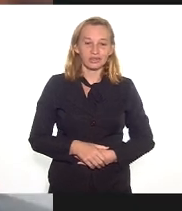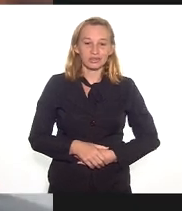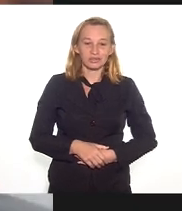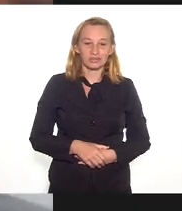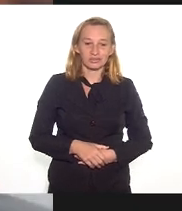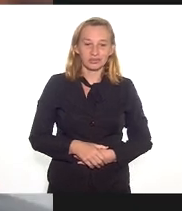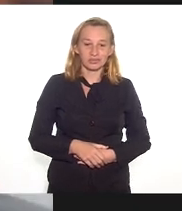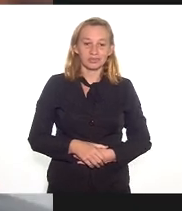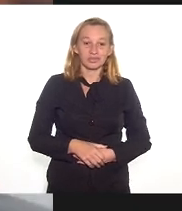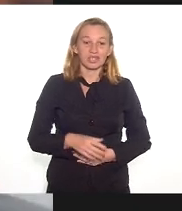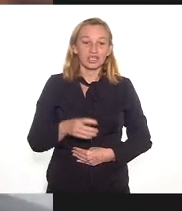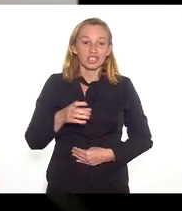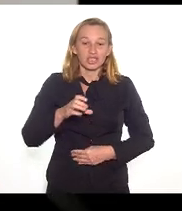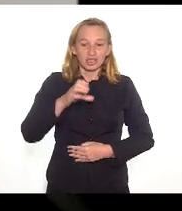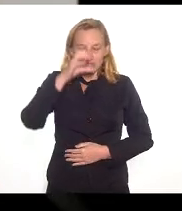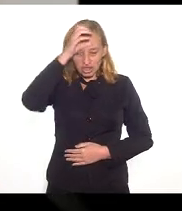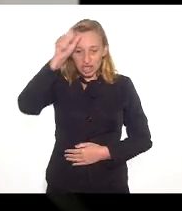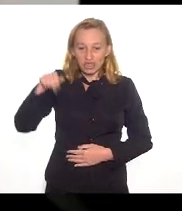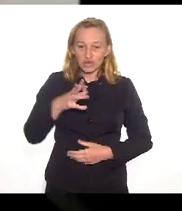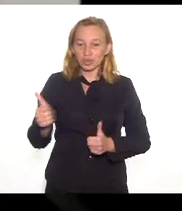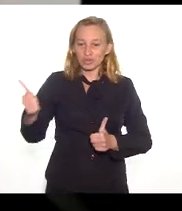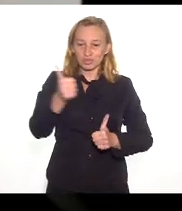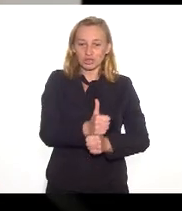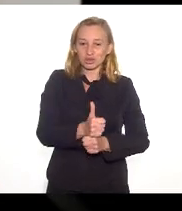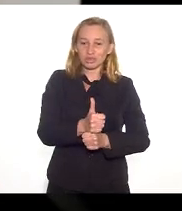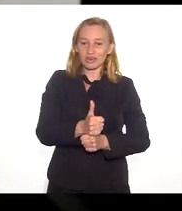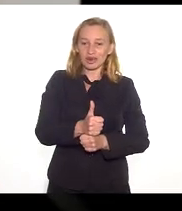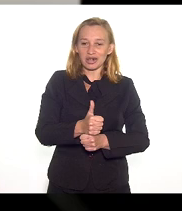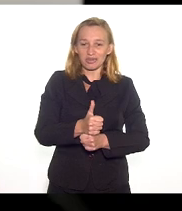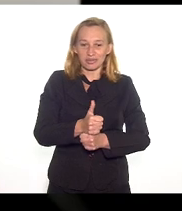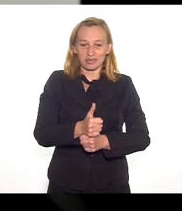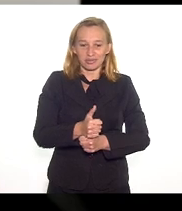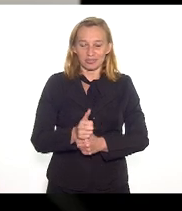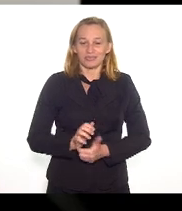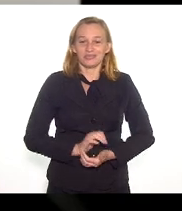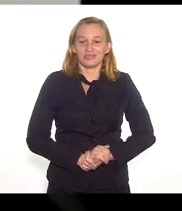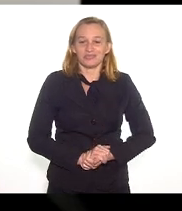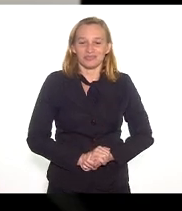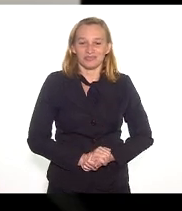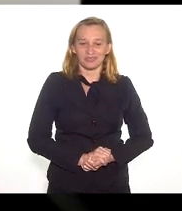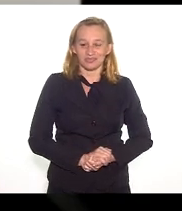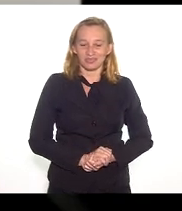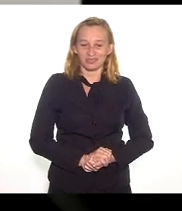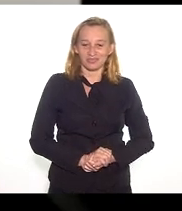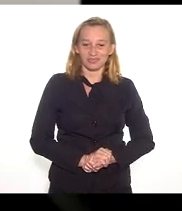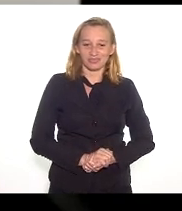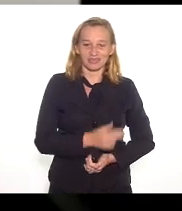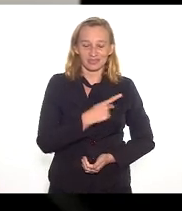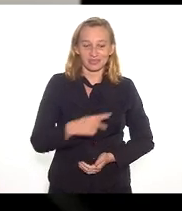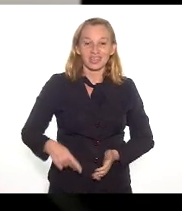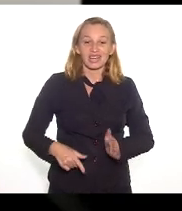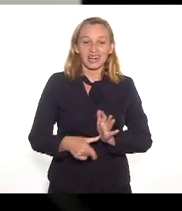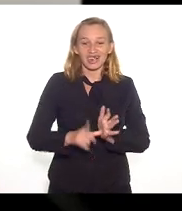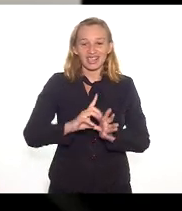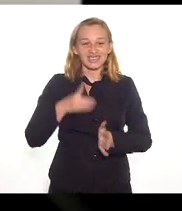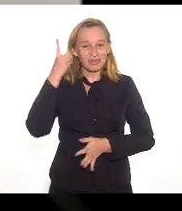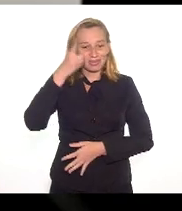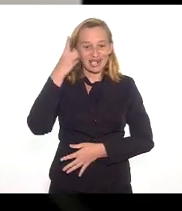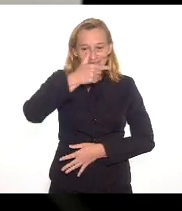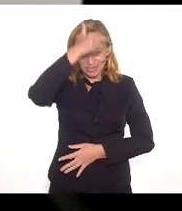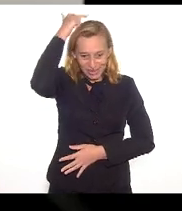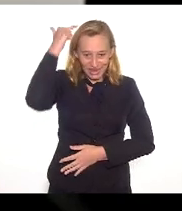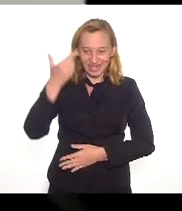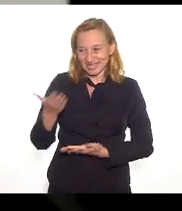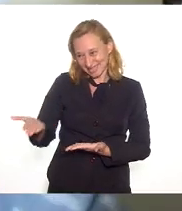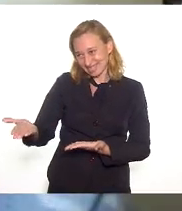Obrigado. Ok, tia Ju. Passo a presença para a Vossa Excelência. Estão... Antes, porém, deputado Luiz Paulo, por